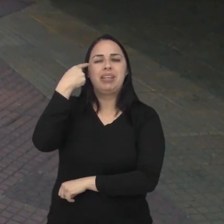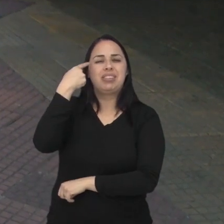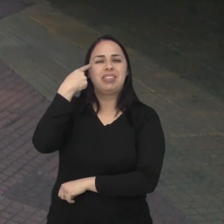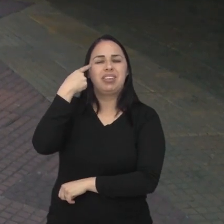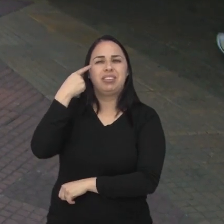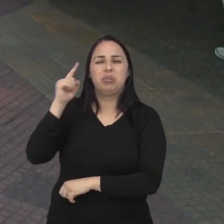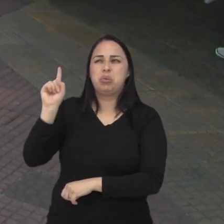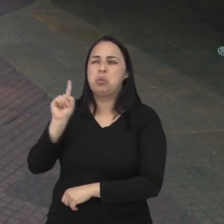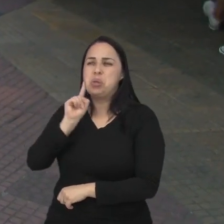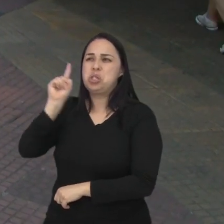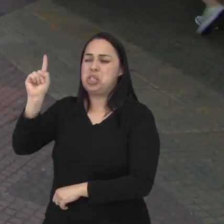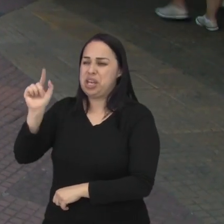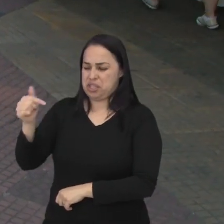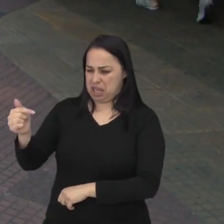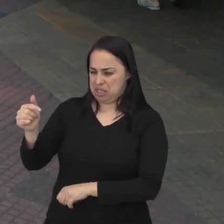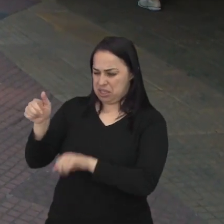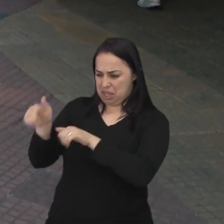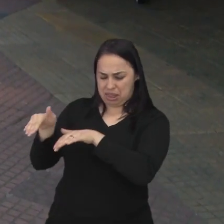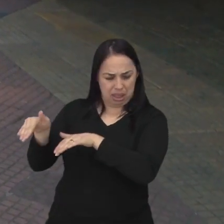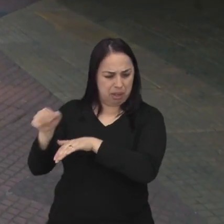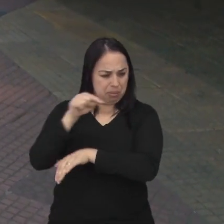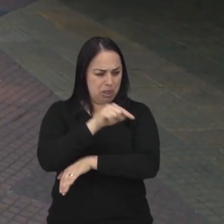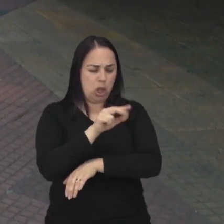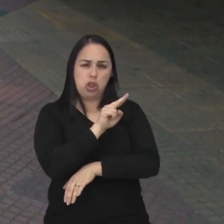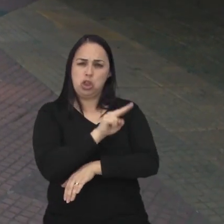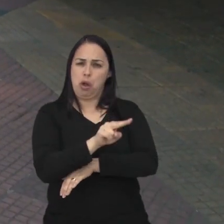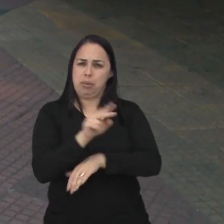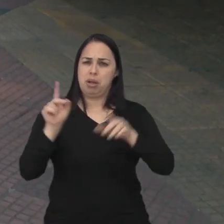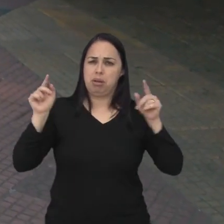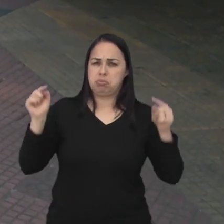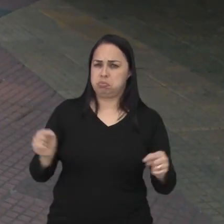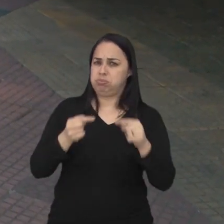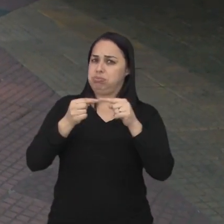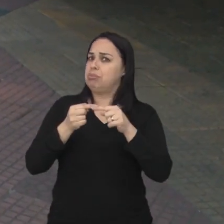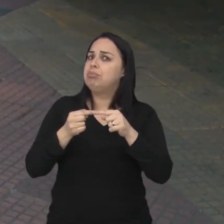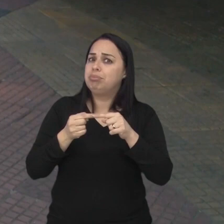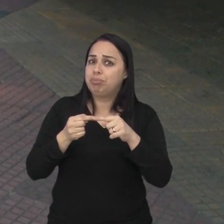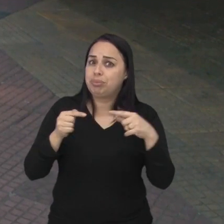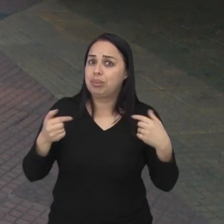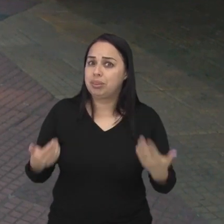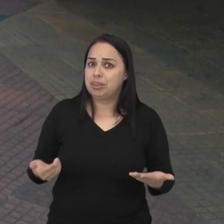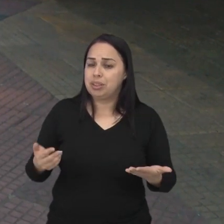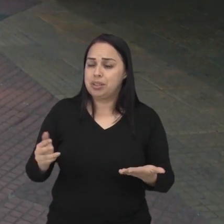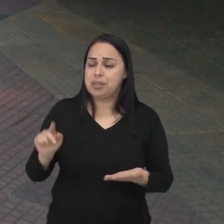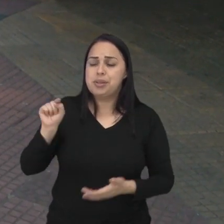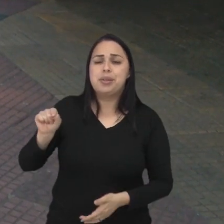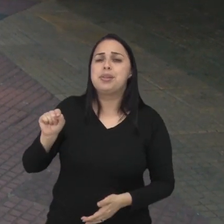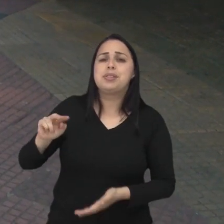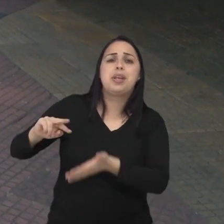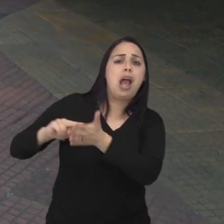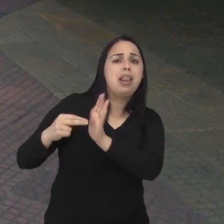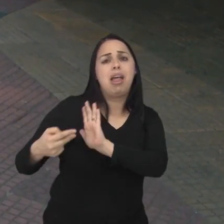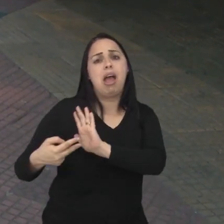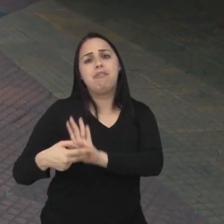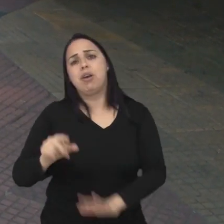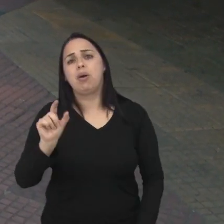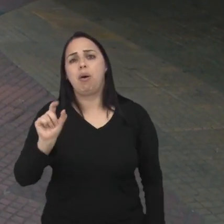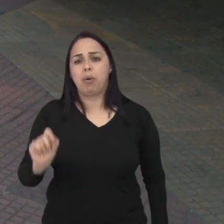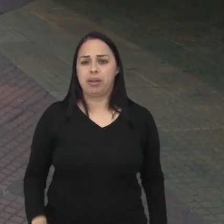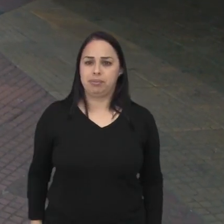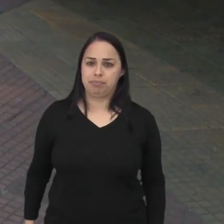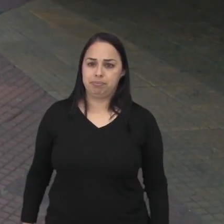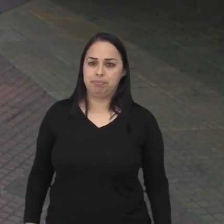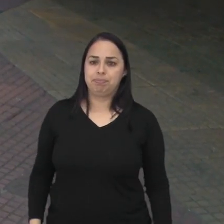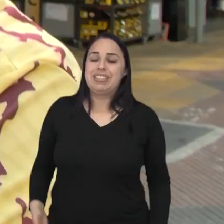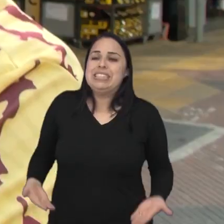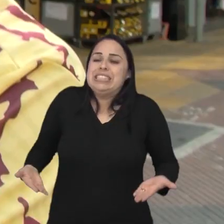para refletir sobre a data que dá nome à rua, 7 de setembro. Afinal de contas, o que esse dia representa para